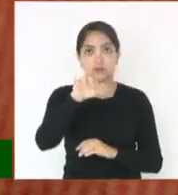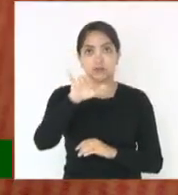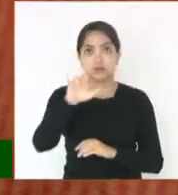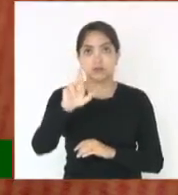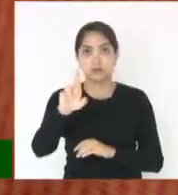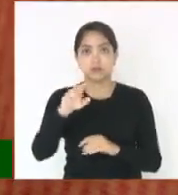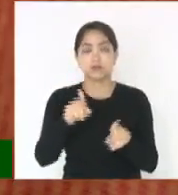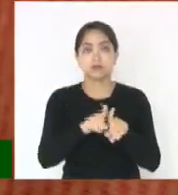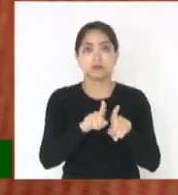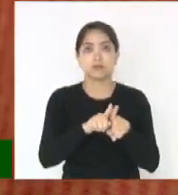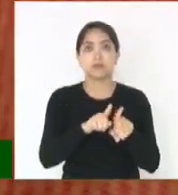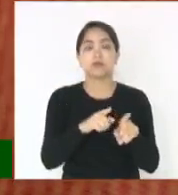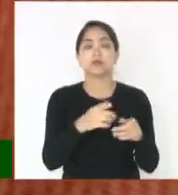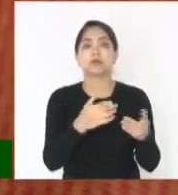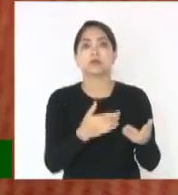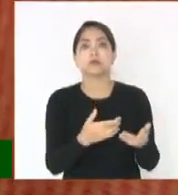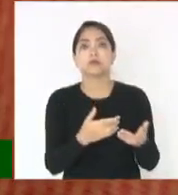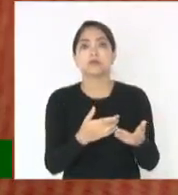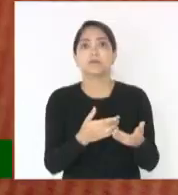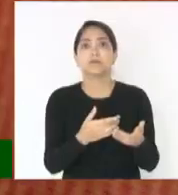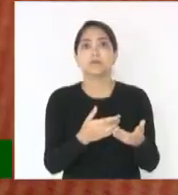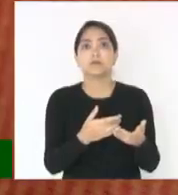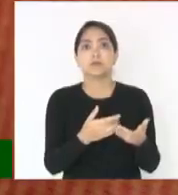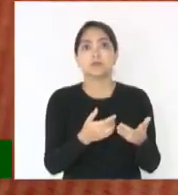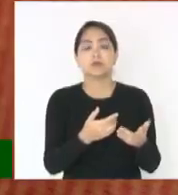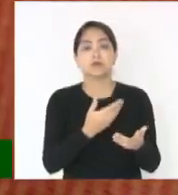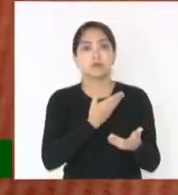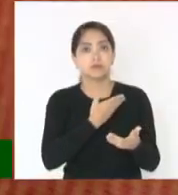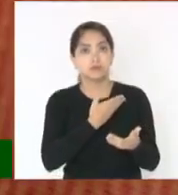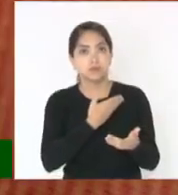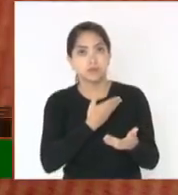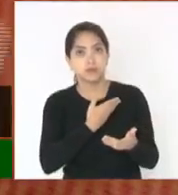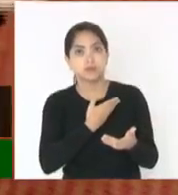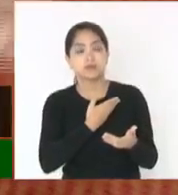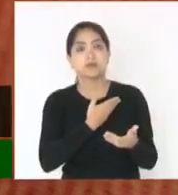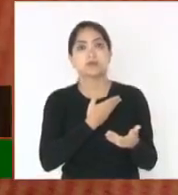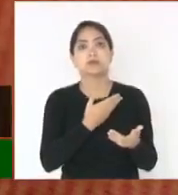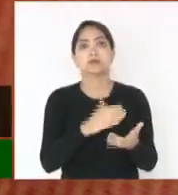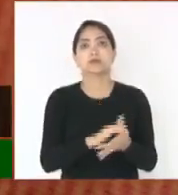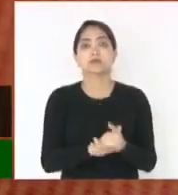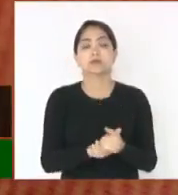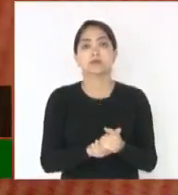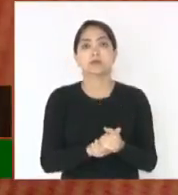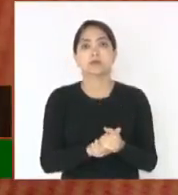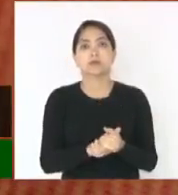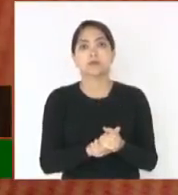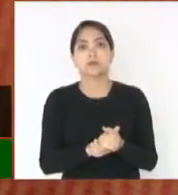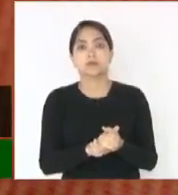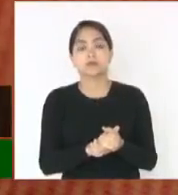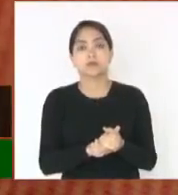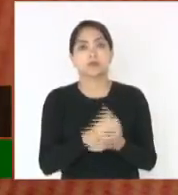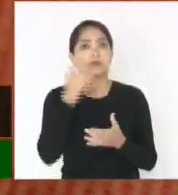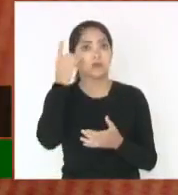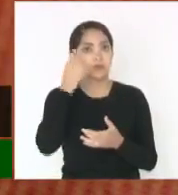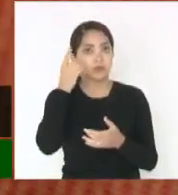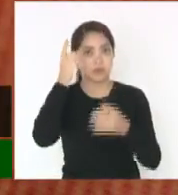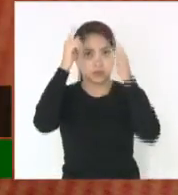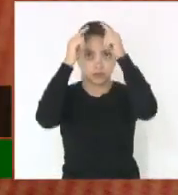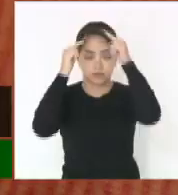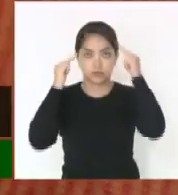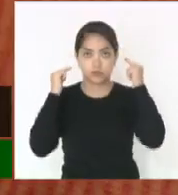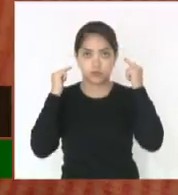é Lindóia do Sul, nosso companheiro de PR, o deputado Sareto, que é